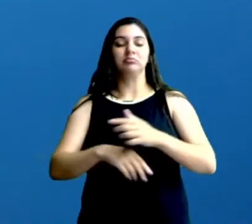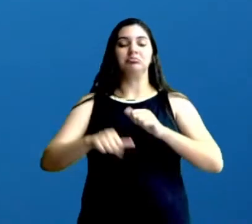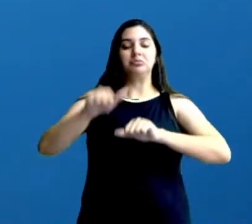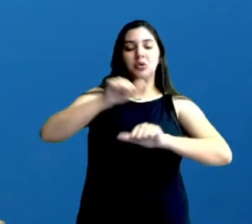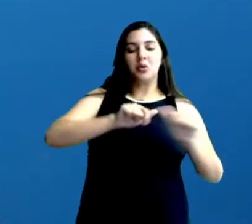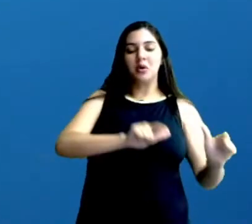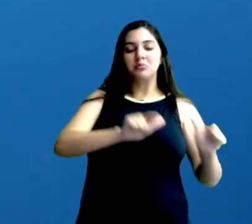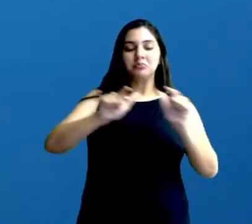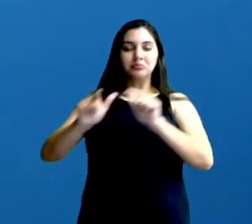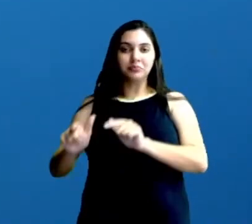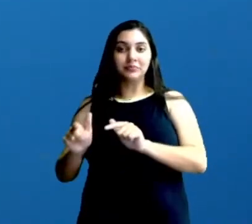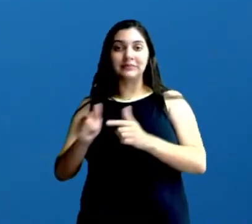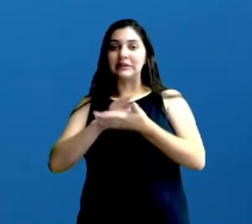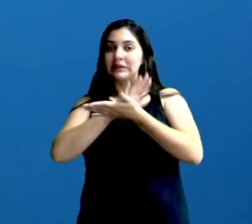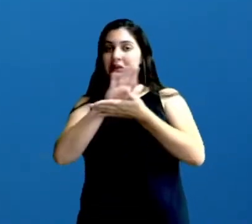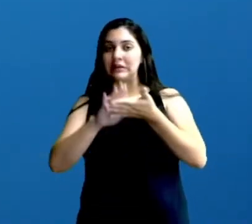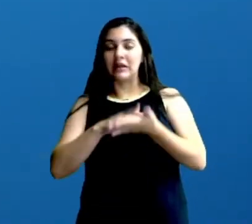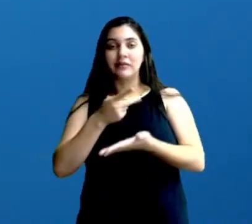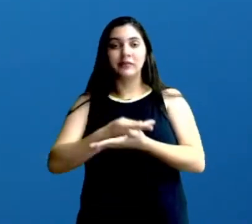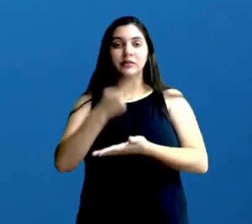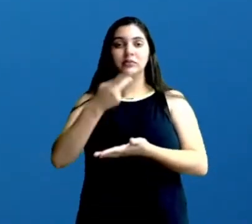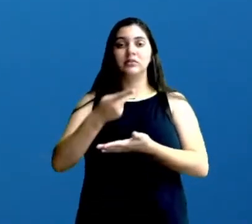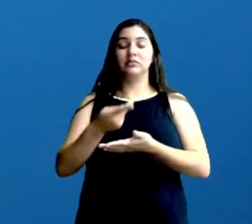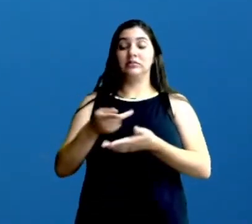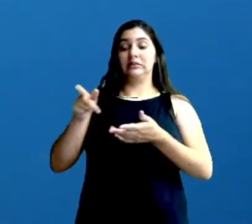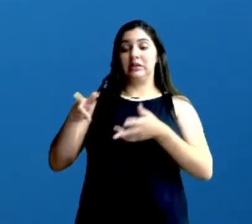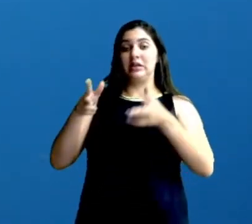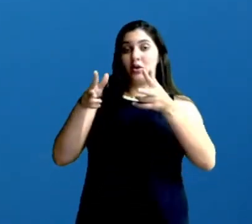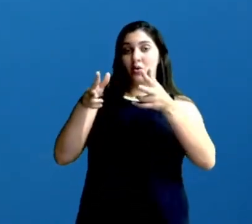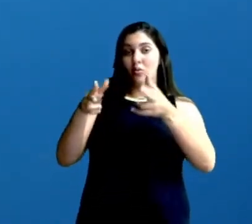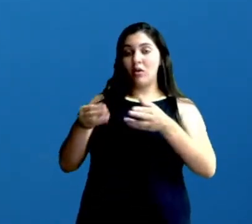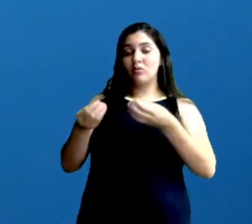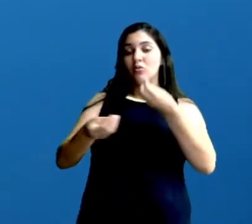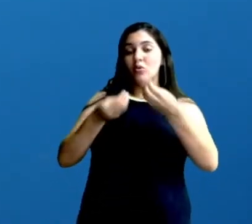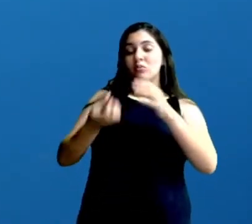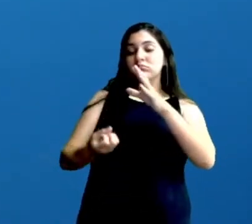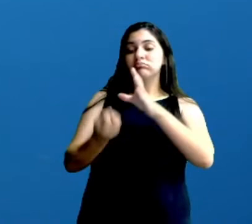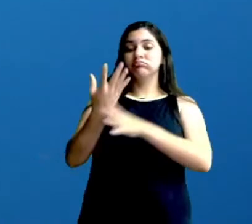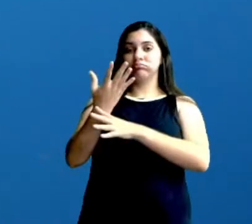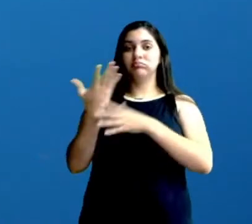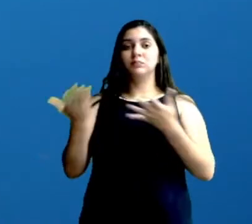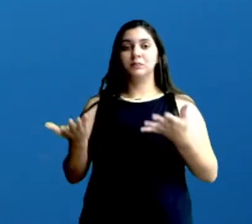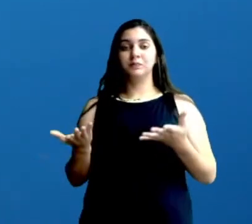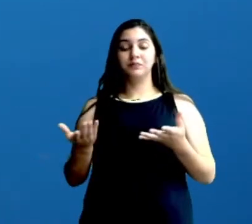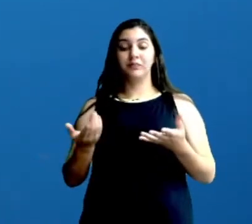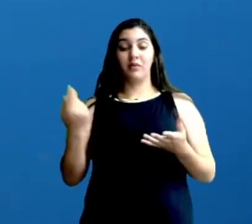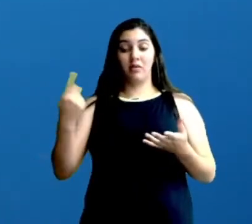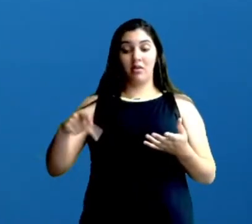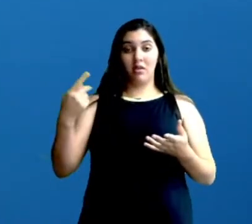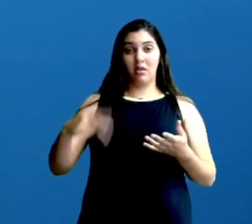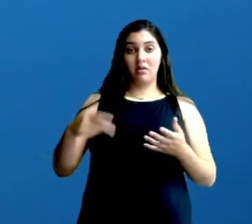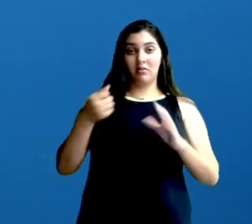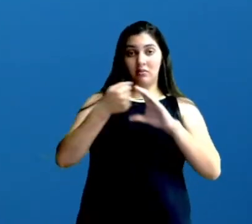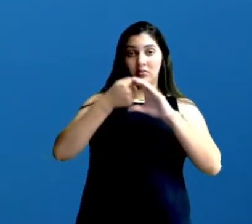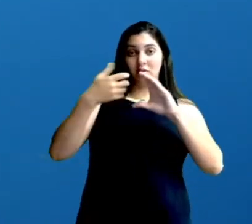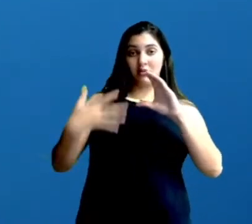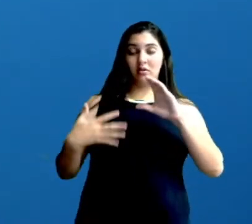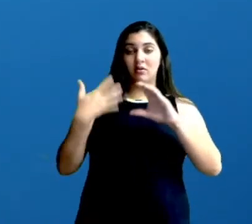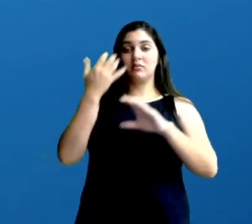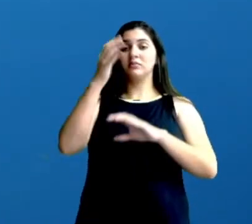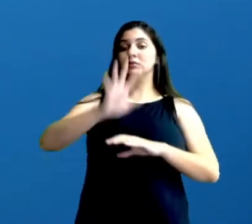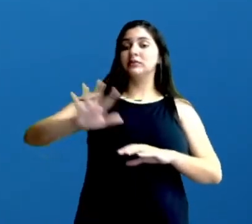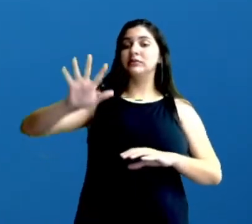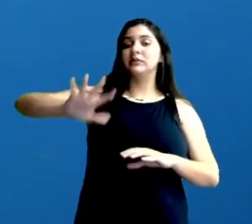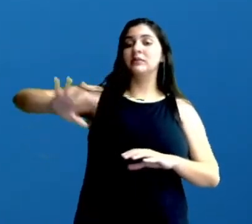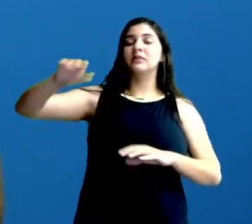lugar. Nada disso aconteceu, está ali da forma tal qual surgiu. Então esse é um dos aspectos da